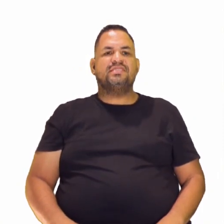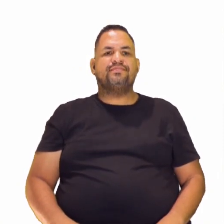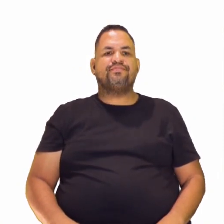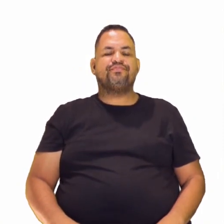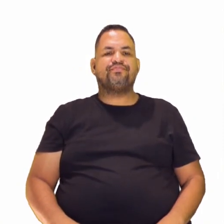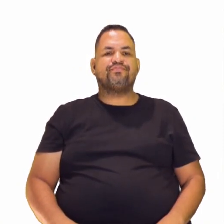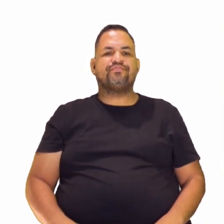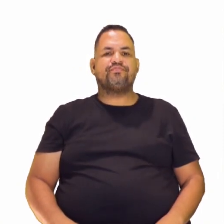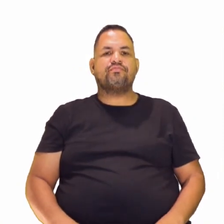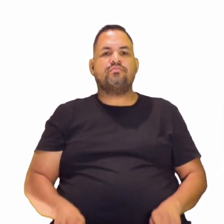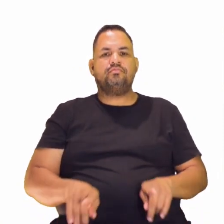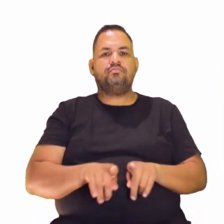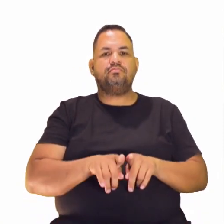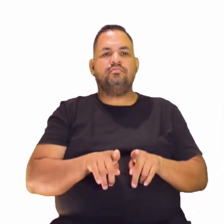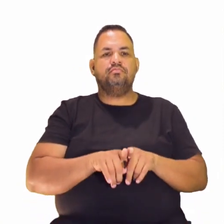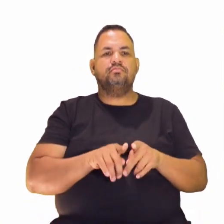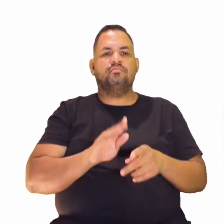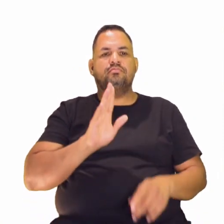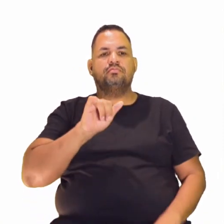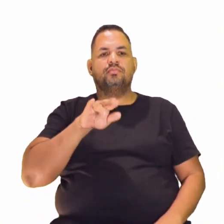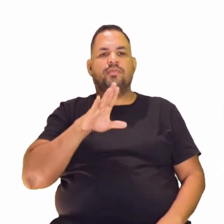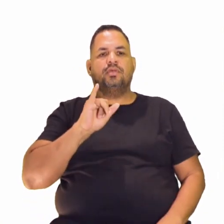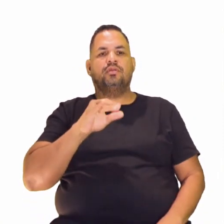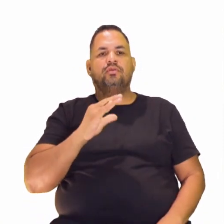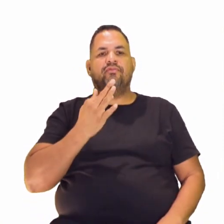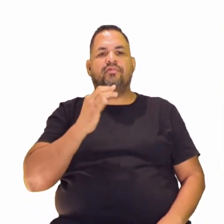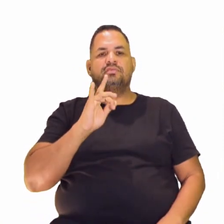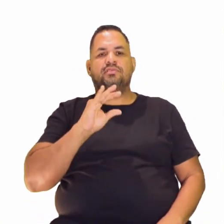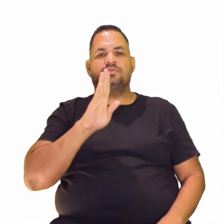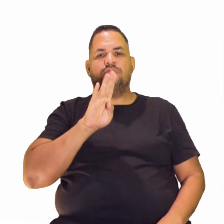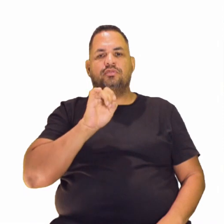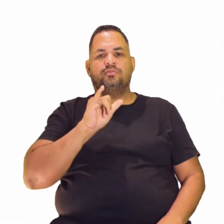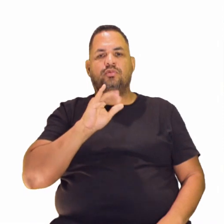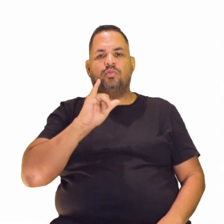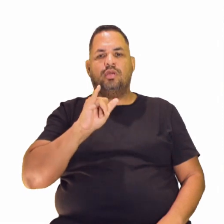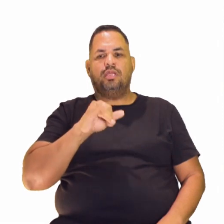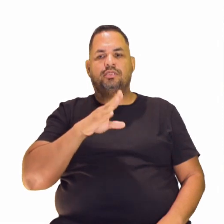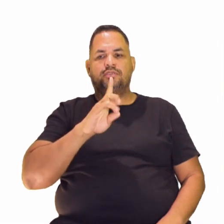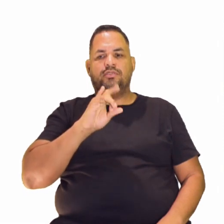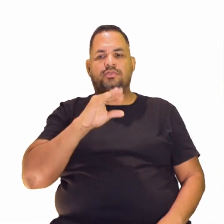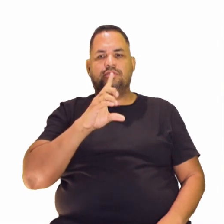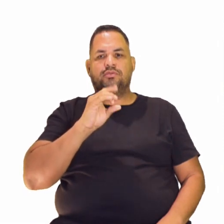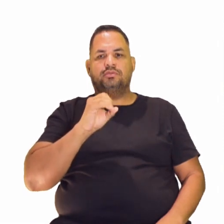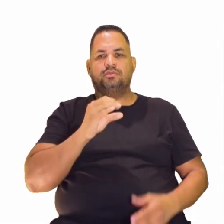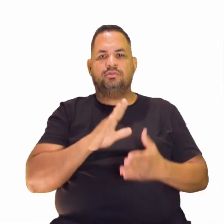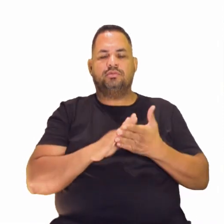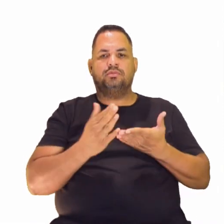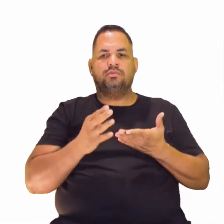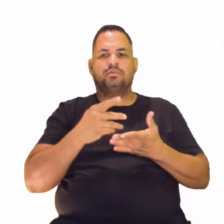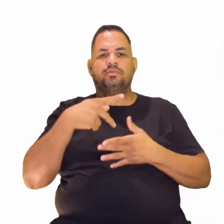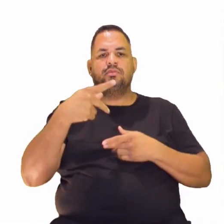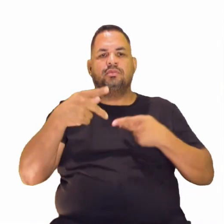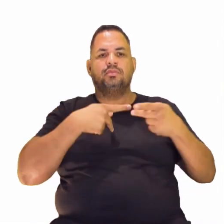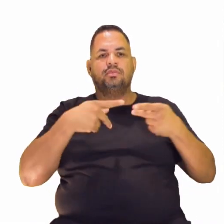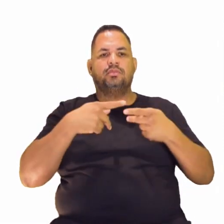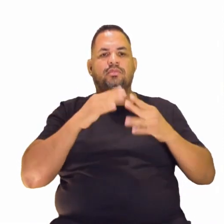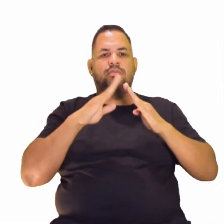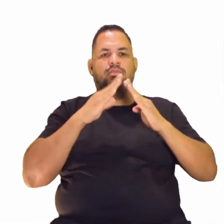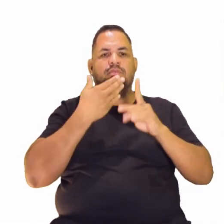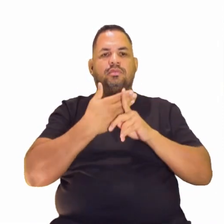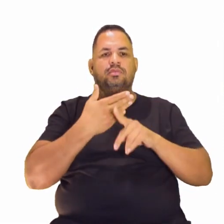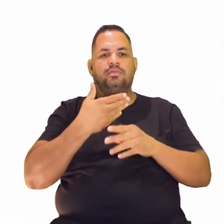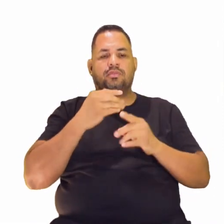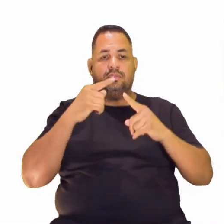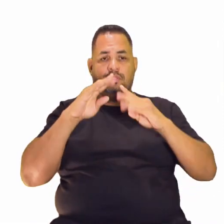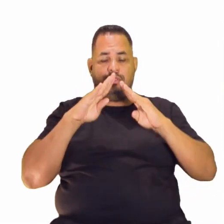Tá? Então, Antônio Francisco Lisboa, o Aleijadinho, o seu projeto para a Igreja de